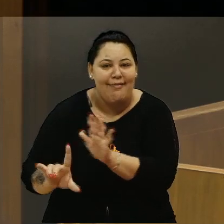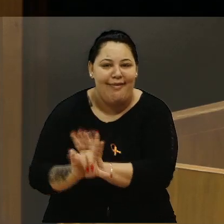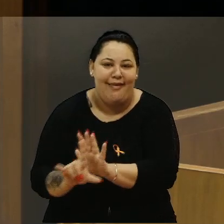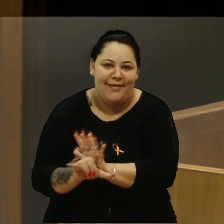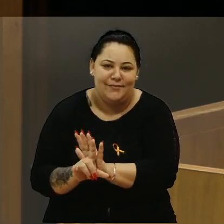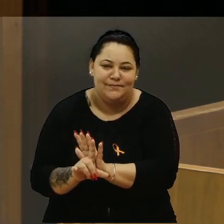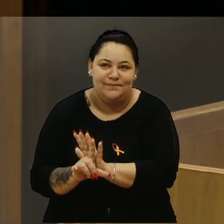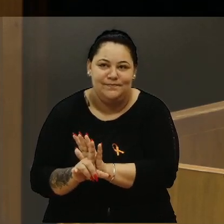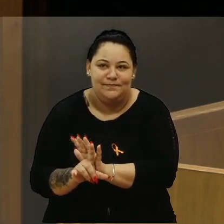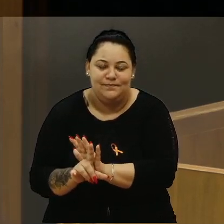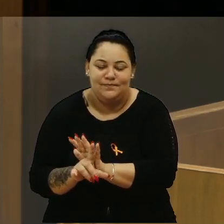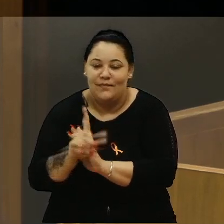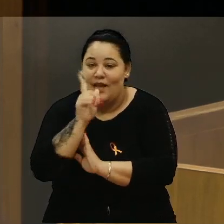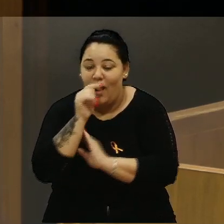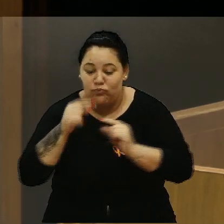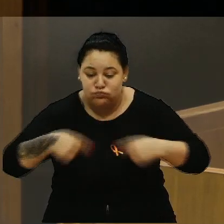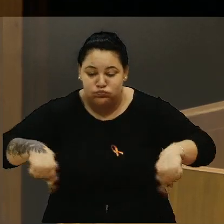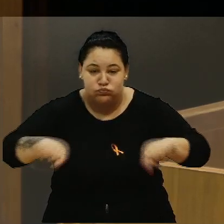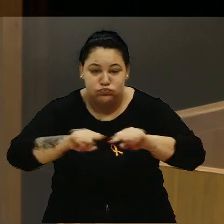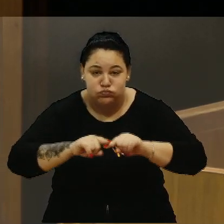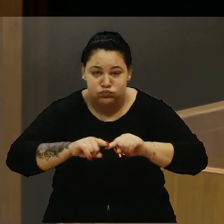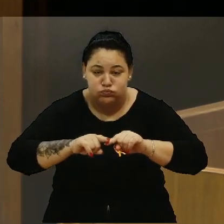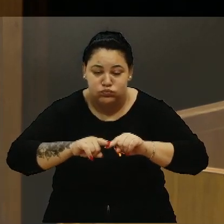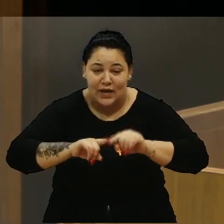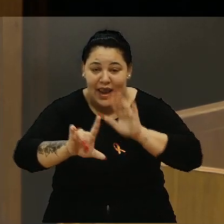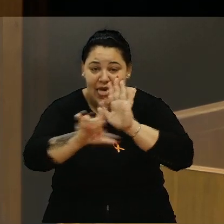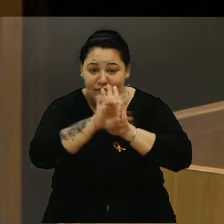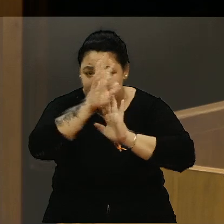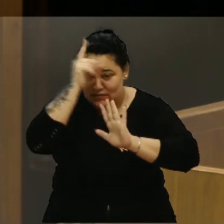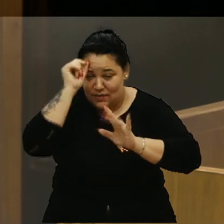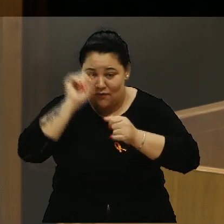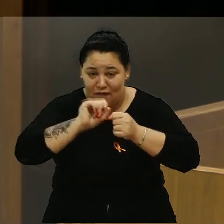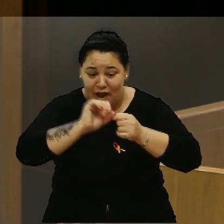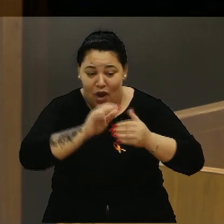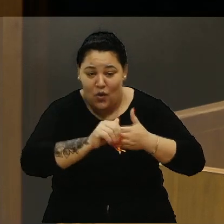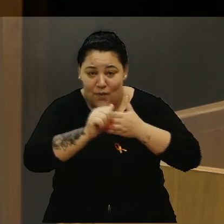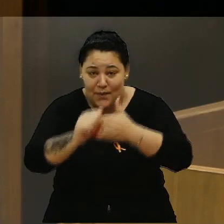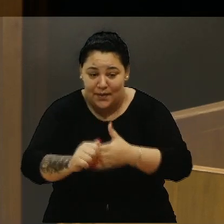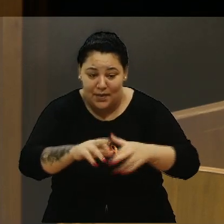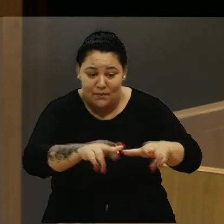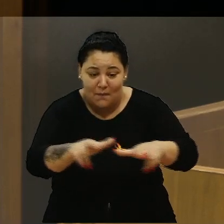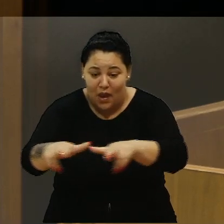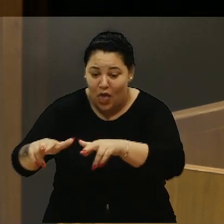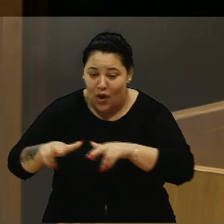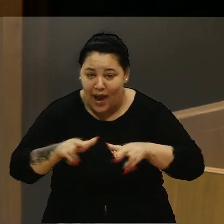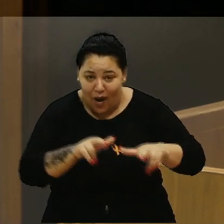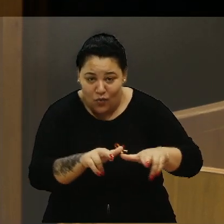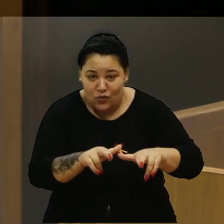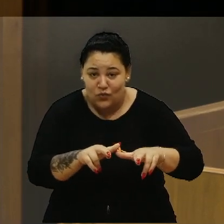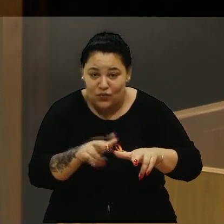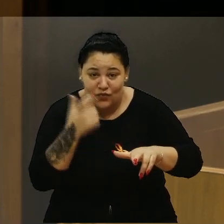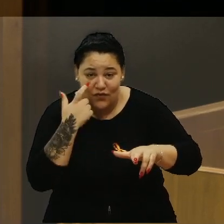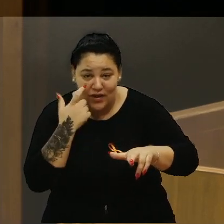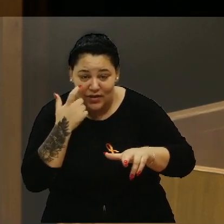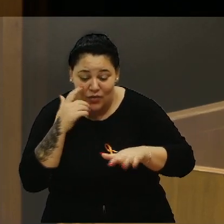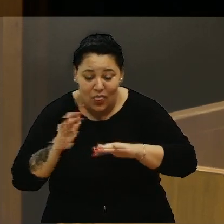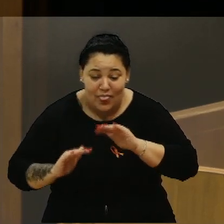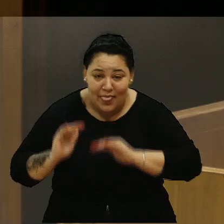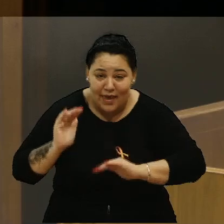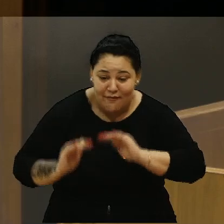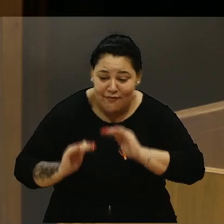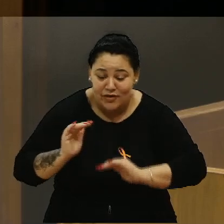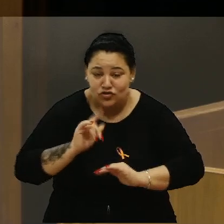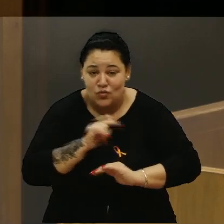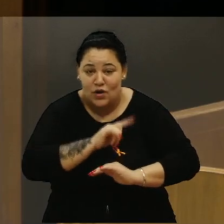zoneamento. A lei municipal realiza um zoneamento específico das bacias de captação, definindo diferentes níveis de